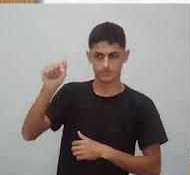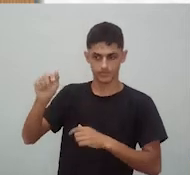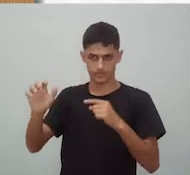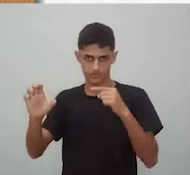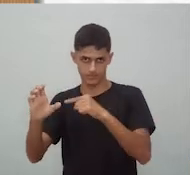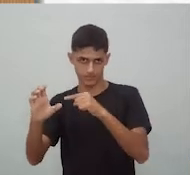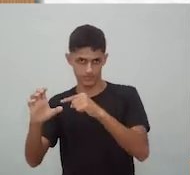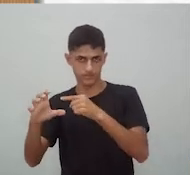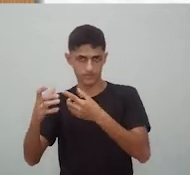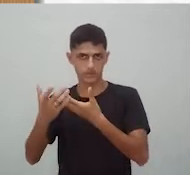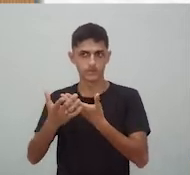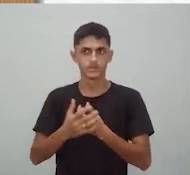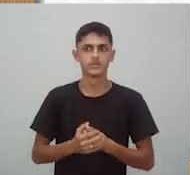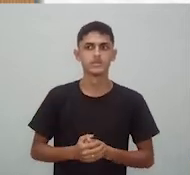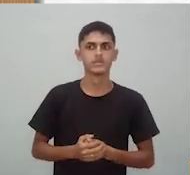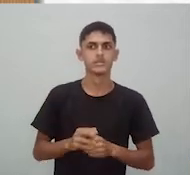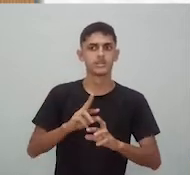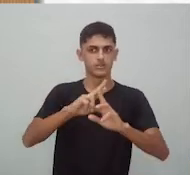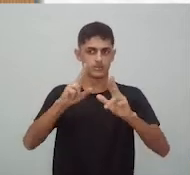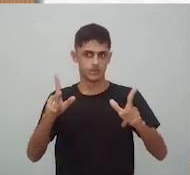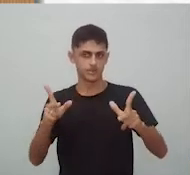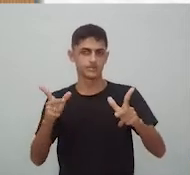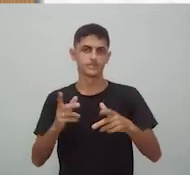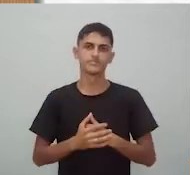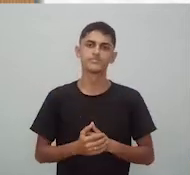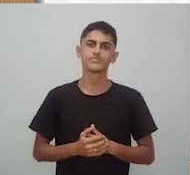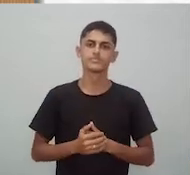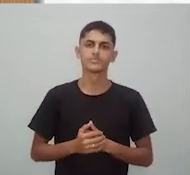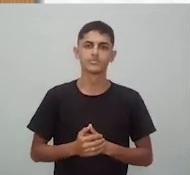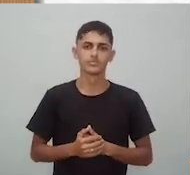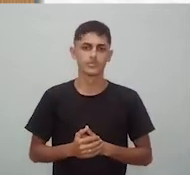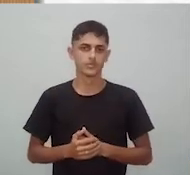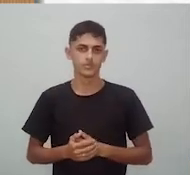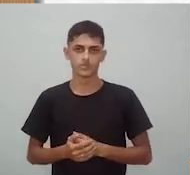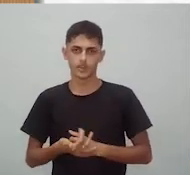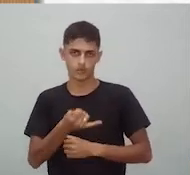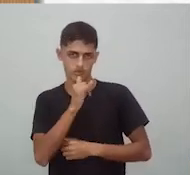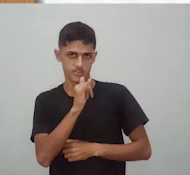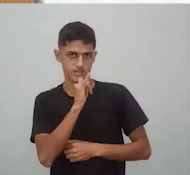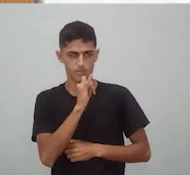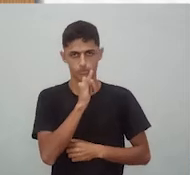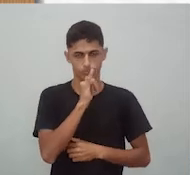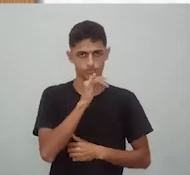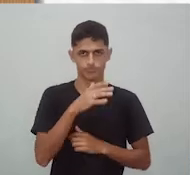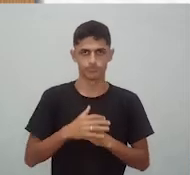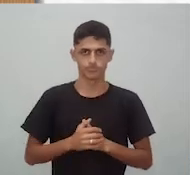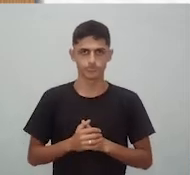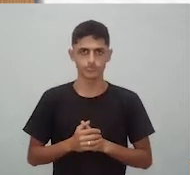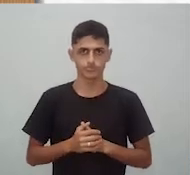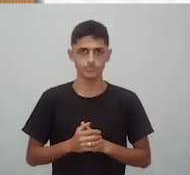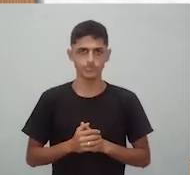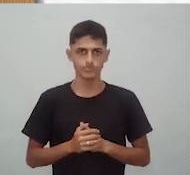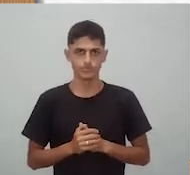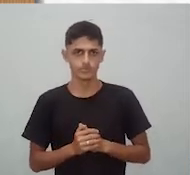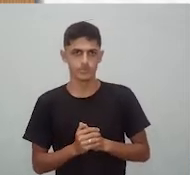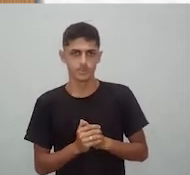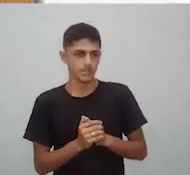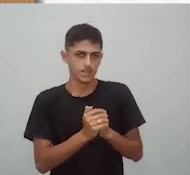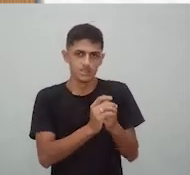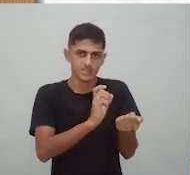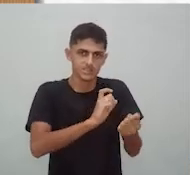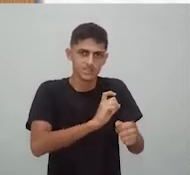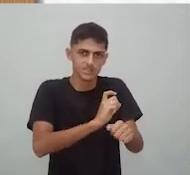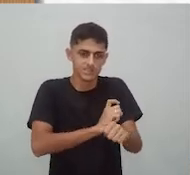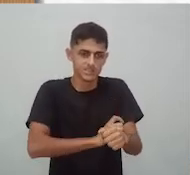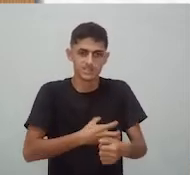meu corpo está passando por um momento de estresse e o outro está passando por um momento de relaxamento. Então, por exemplo, quando a gente fala passar por um momento de estresse, é